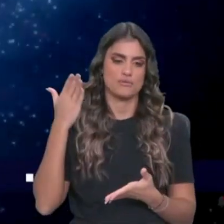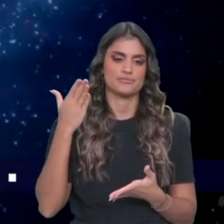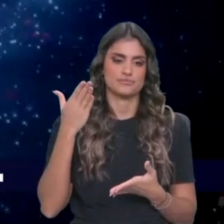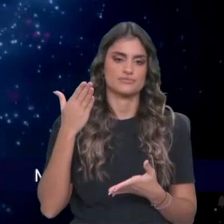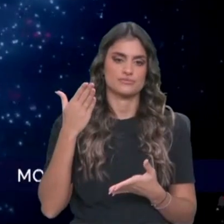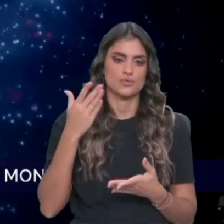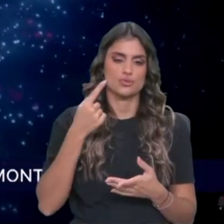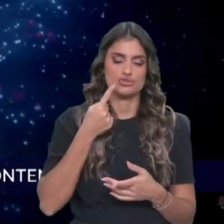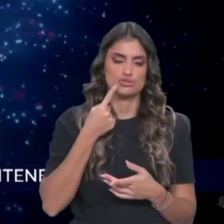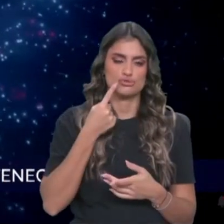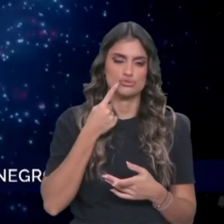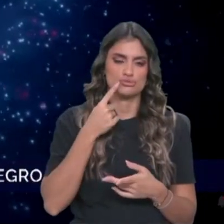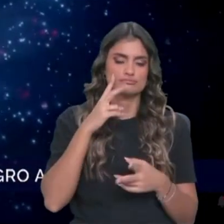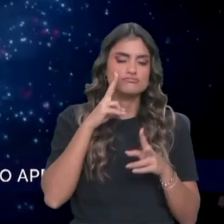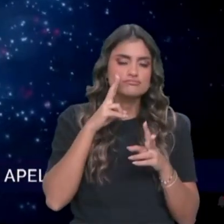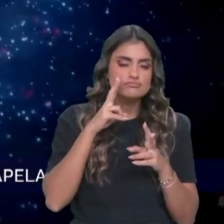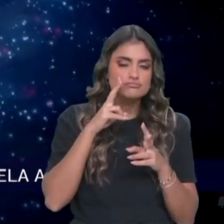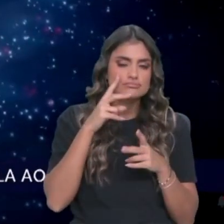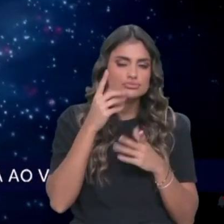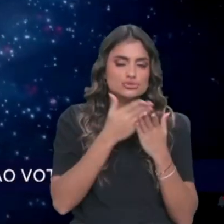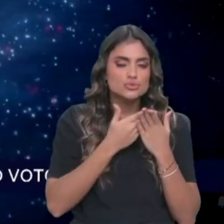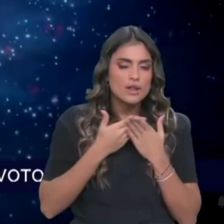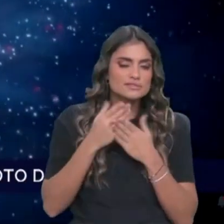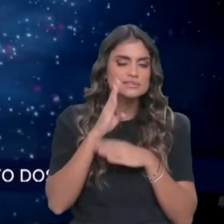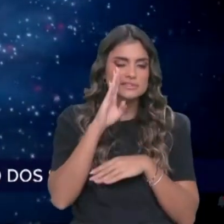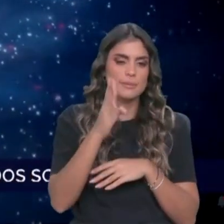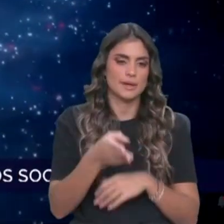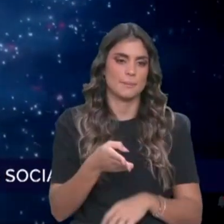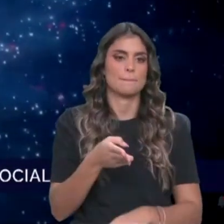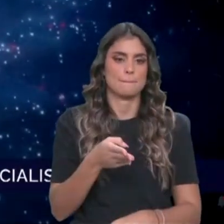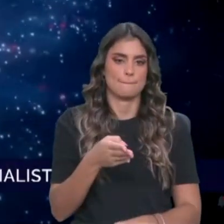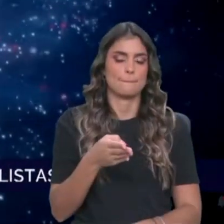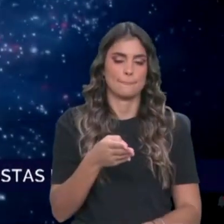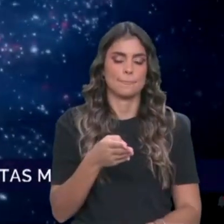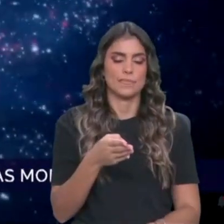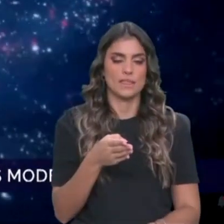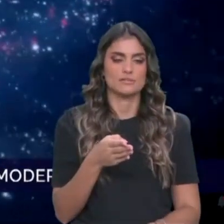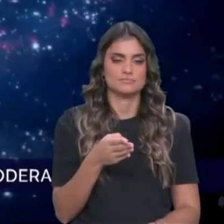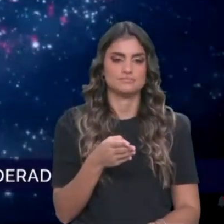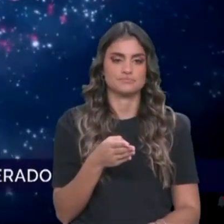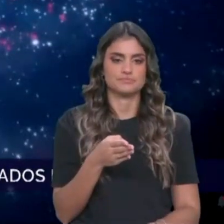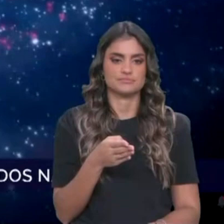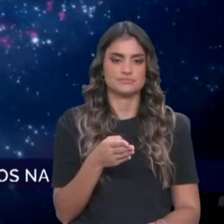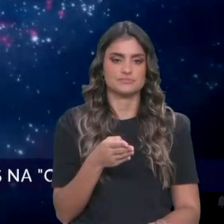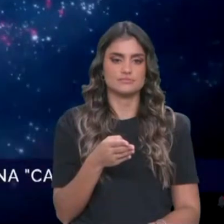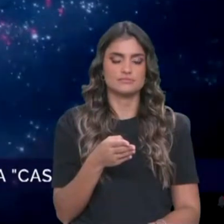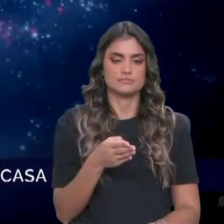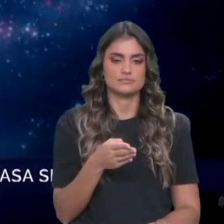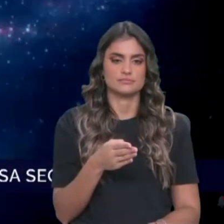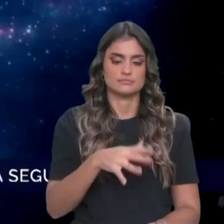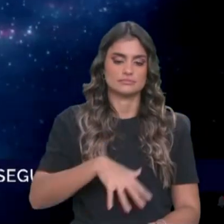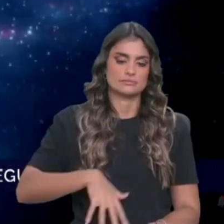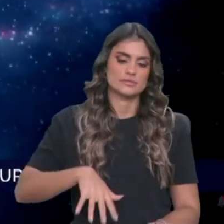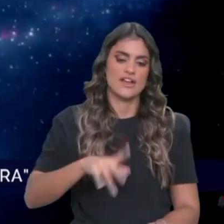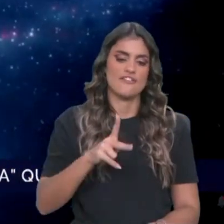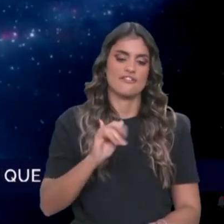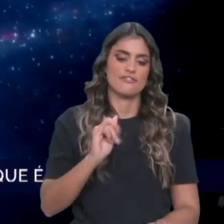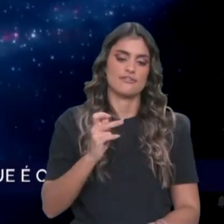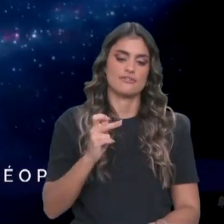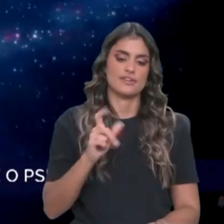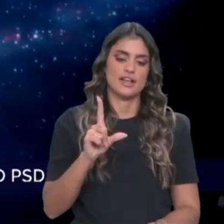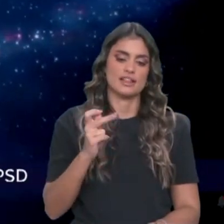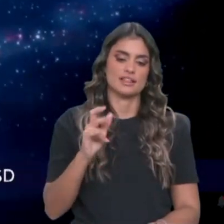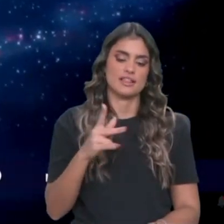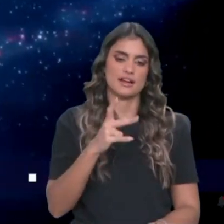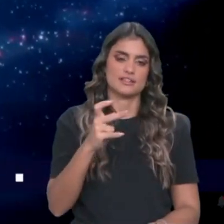astrónomos sabem, e repara aqui a relação entre os astrónomos e os químicos, os astrónomos sabem que nos arrabaldes da Via Láctea, nas zonas mais distantes